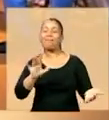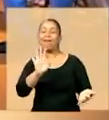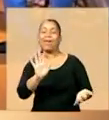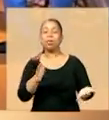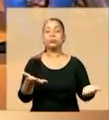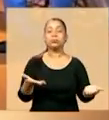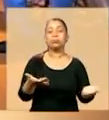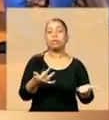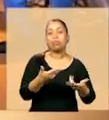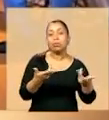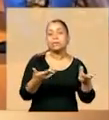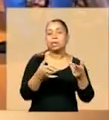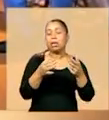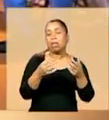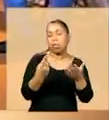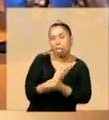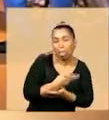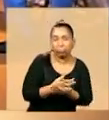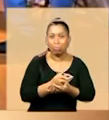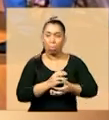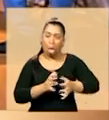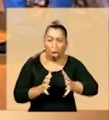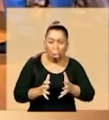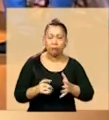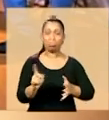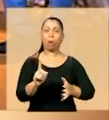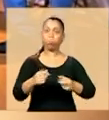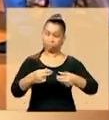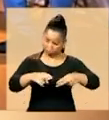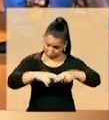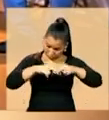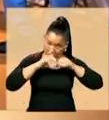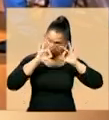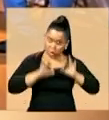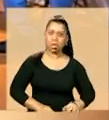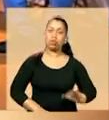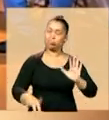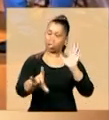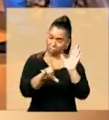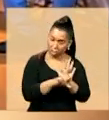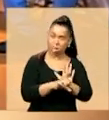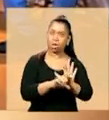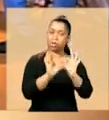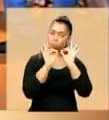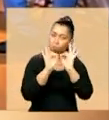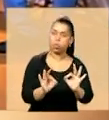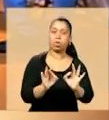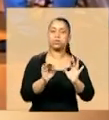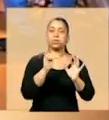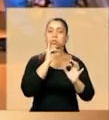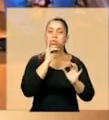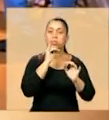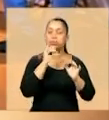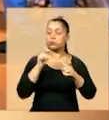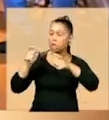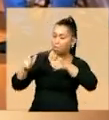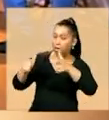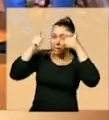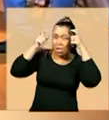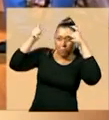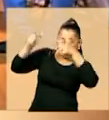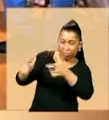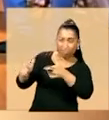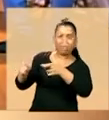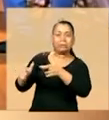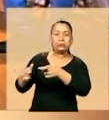adianta ser um equipamento barbante, né? Tem que ser um equipamento com as normas, com um capacete só de enfeite ali,